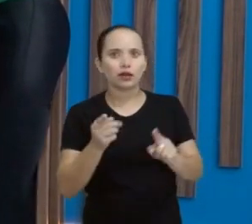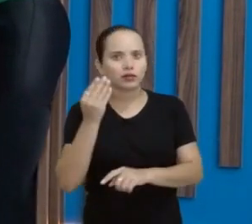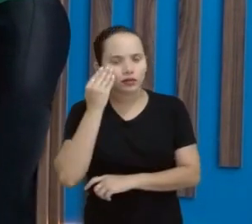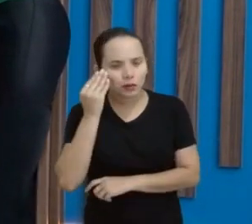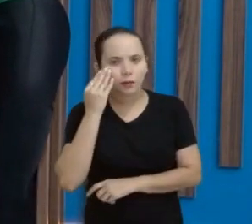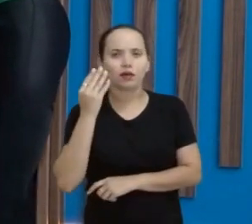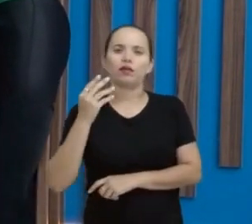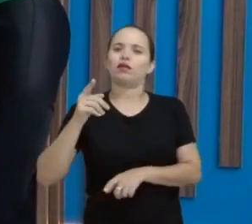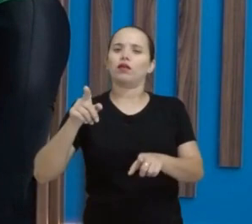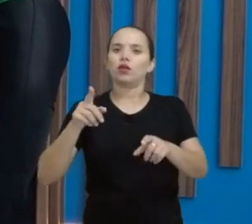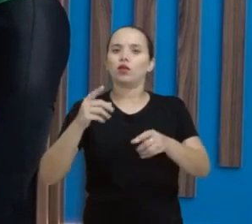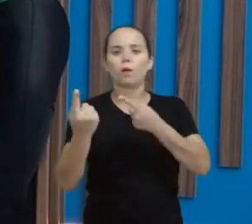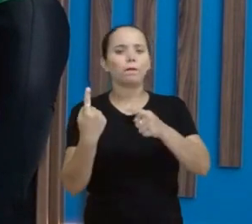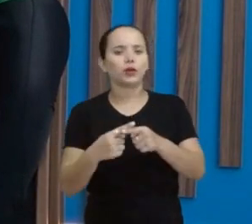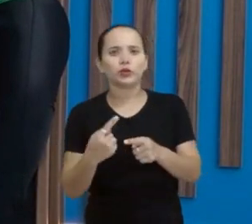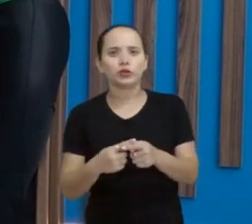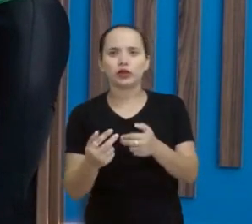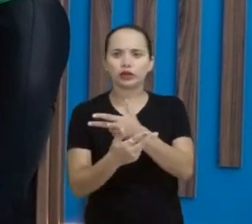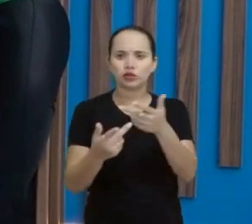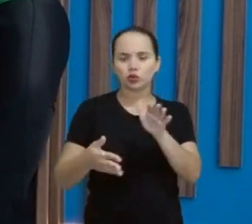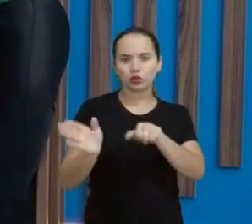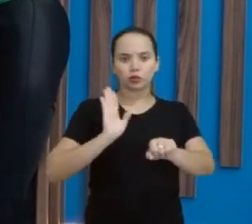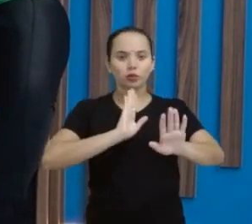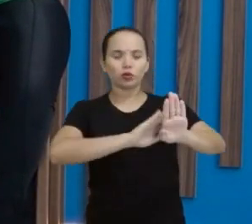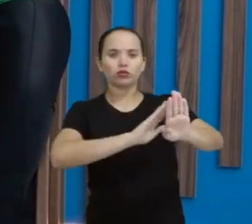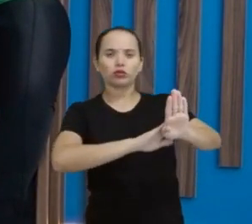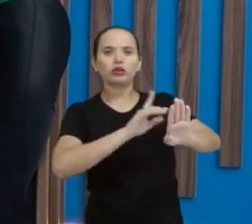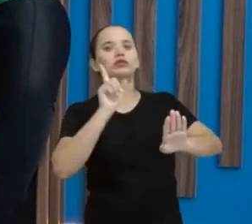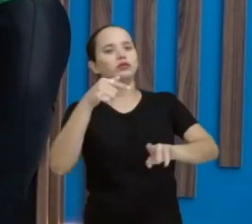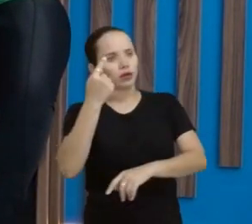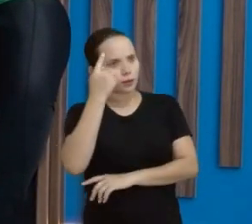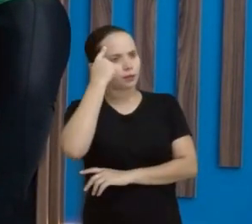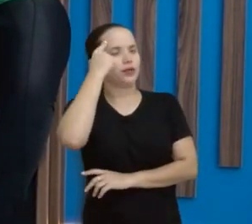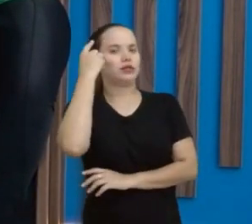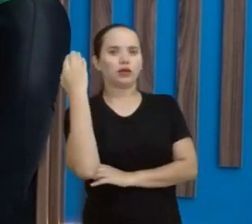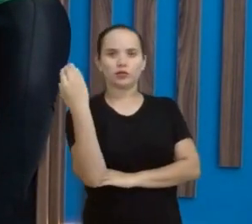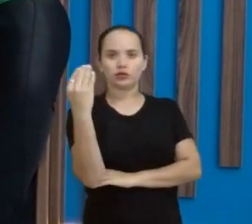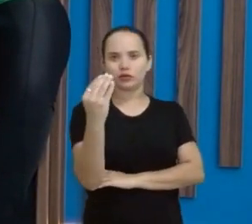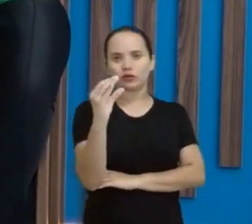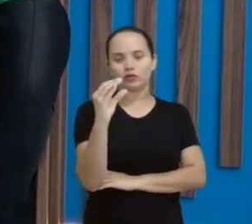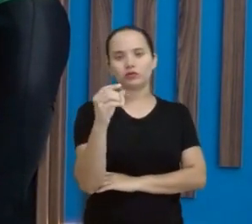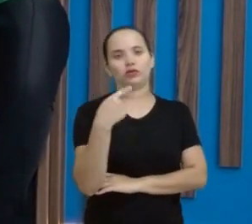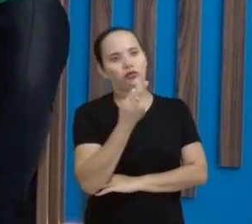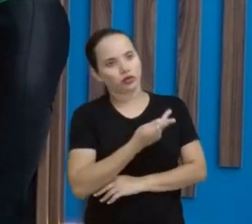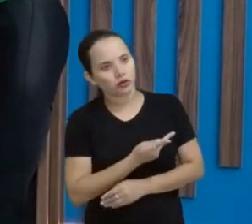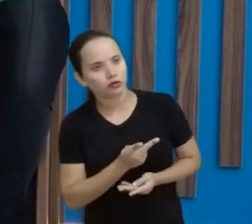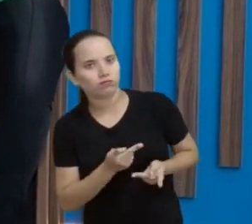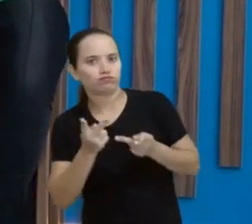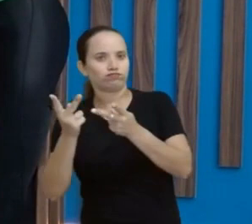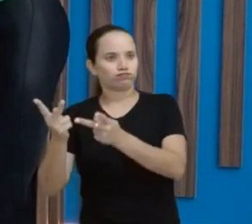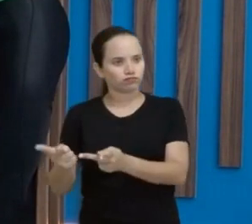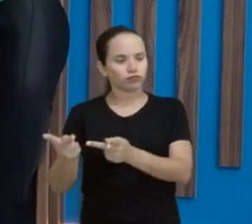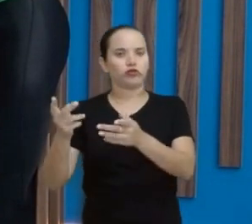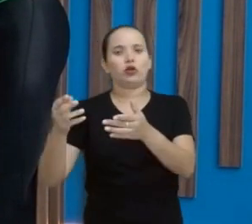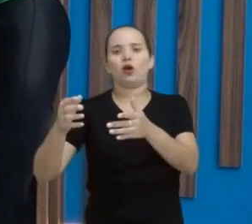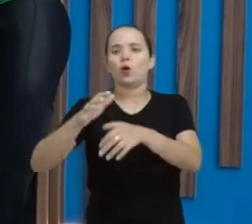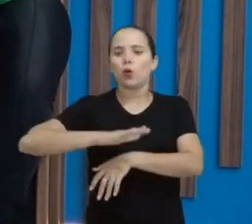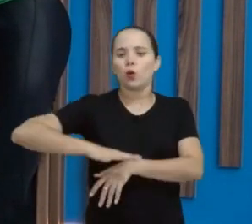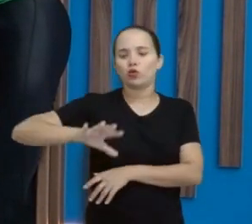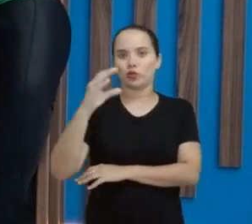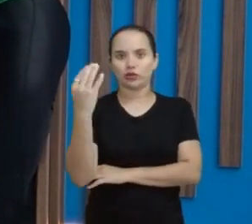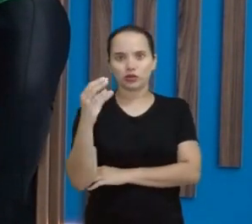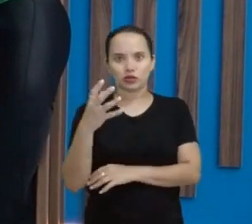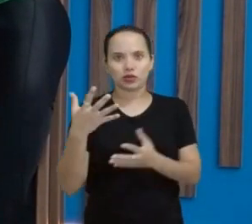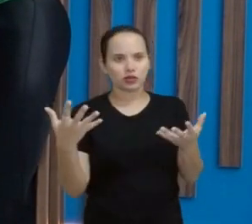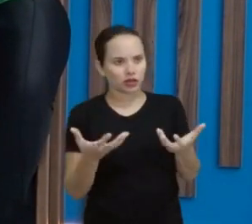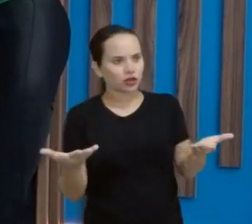muitas coisas que estão por trás. E esse é um pouco do pensamento científico, né? E a gente foi lá, visitou o Espaço Ciência e vai ser esse vídeo que a gente vai ver